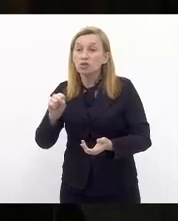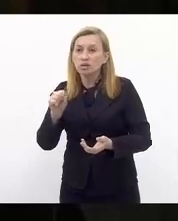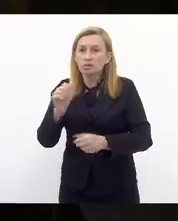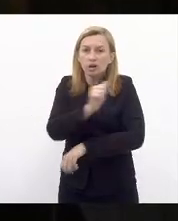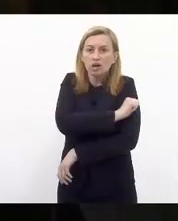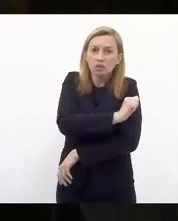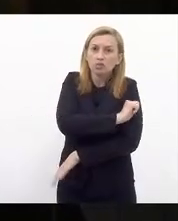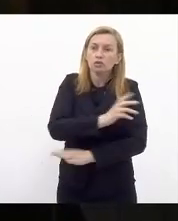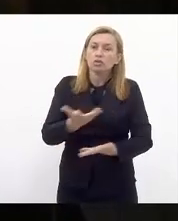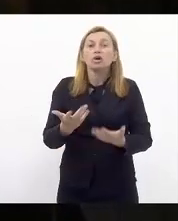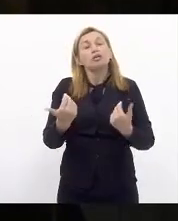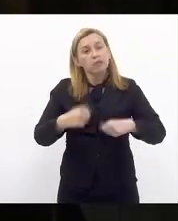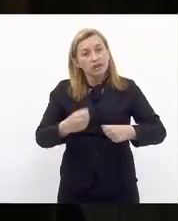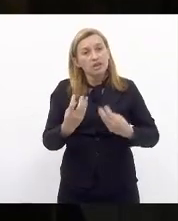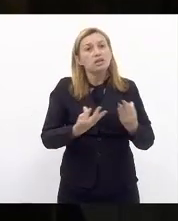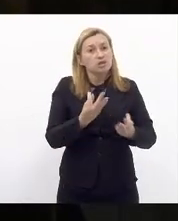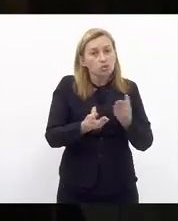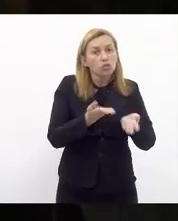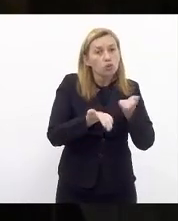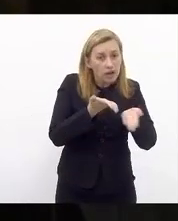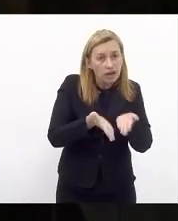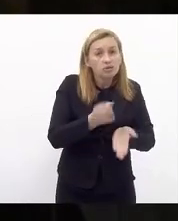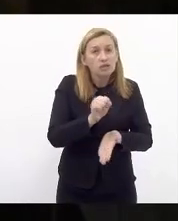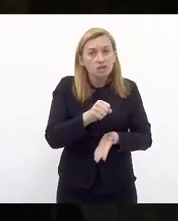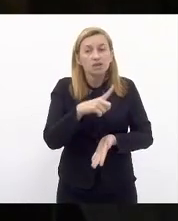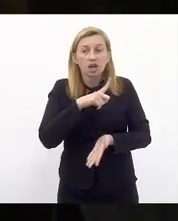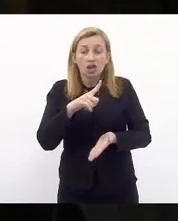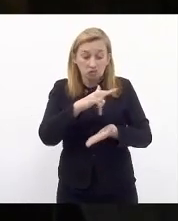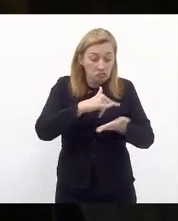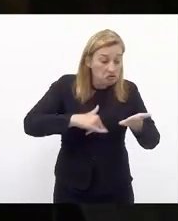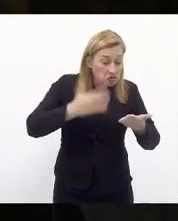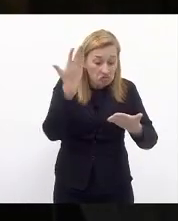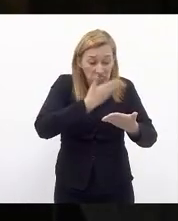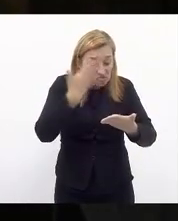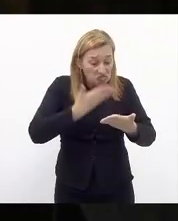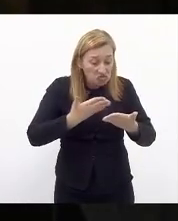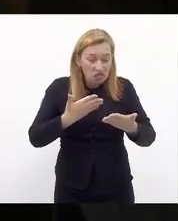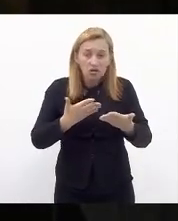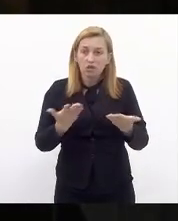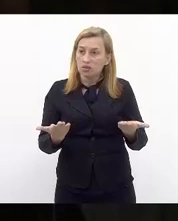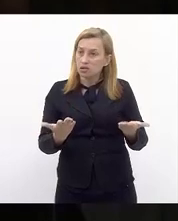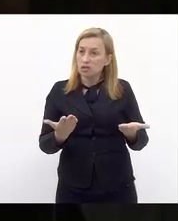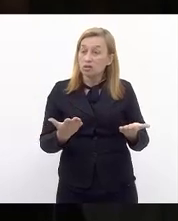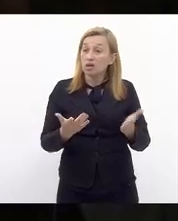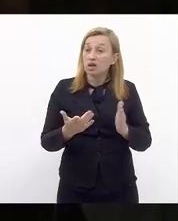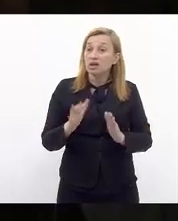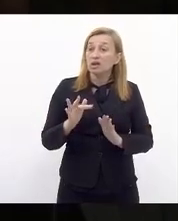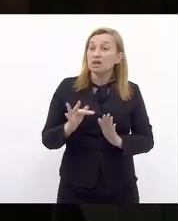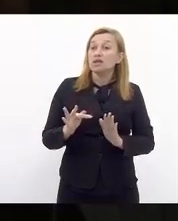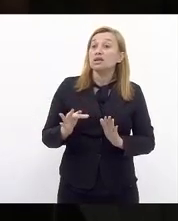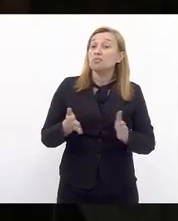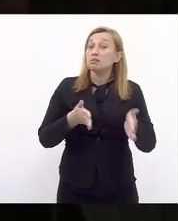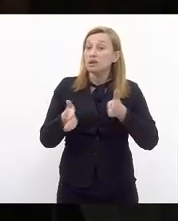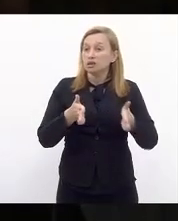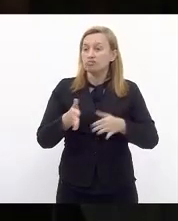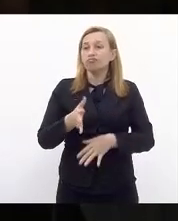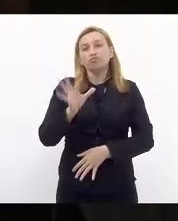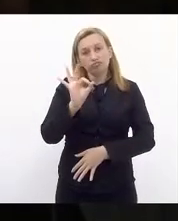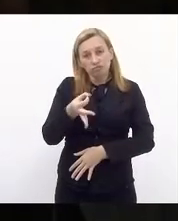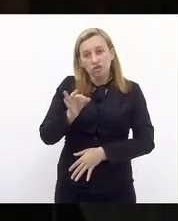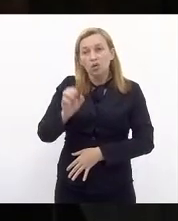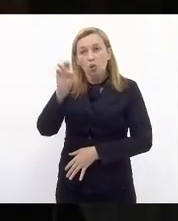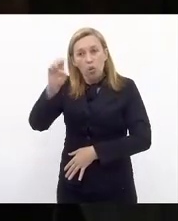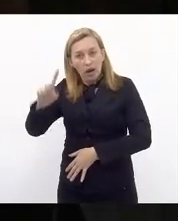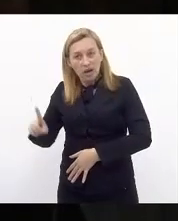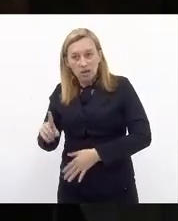algum tipo de tratamento e eu não vi nenhum dos documentos que circularam até agora essa previsão Tá certo que é o